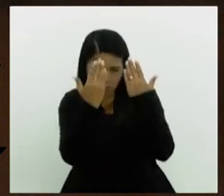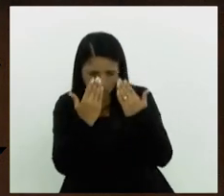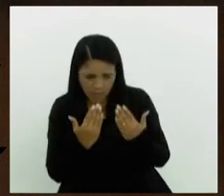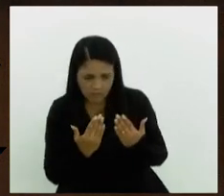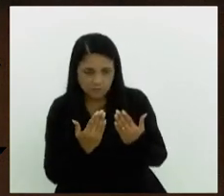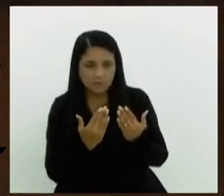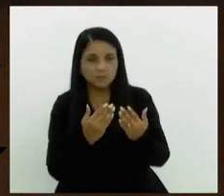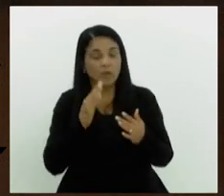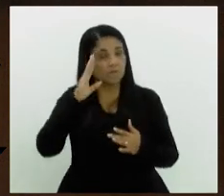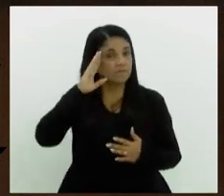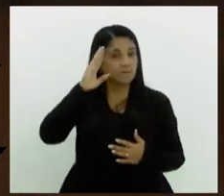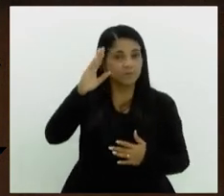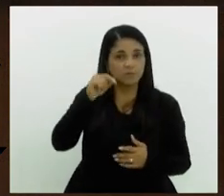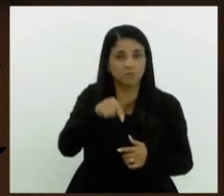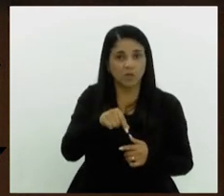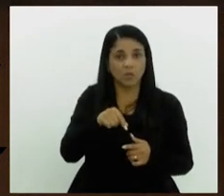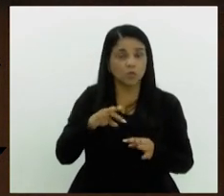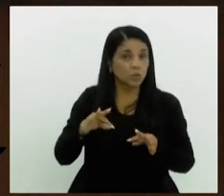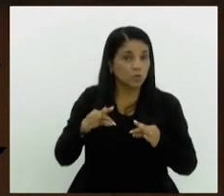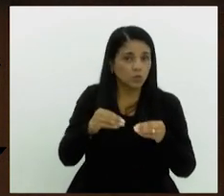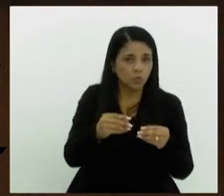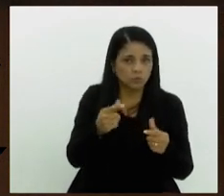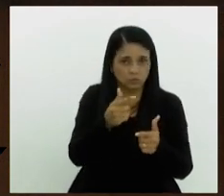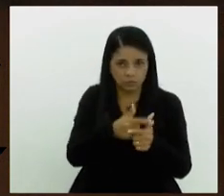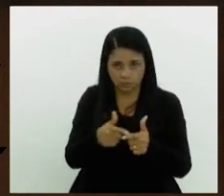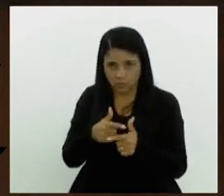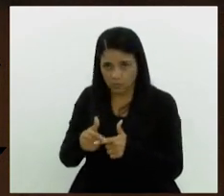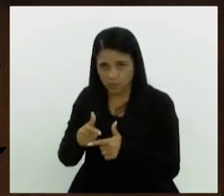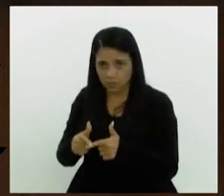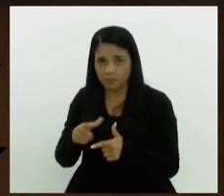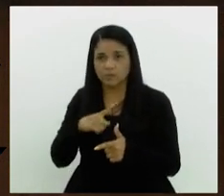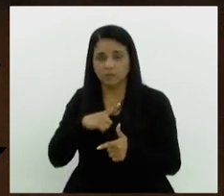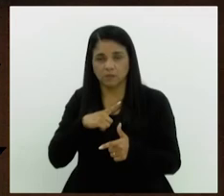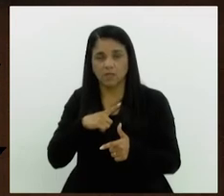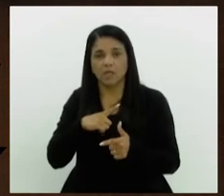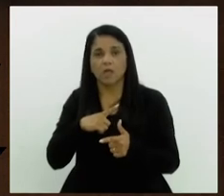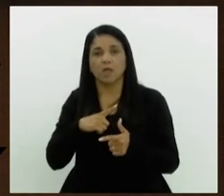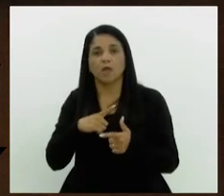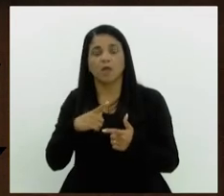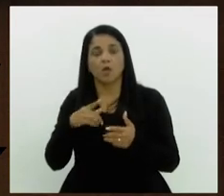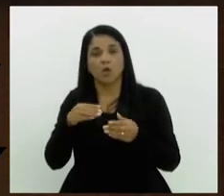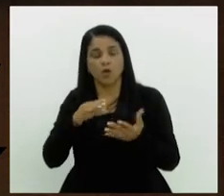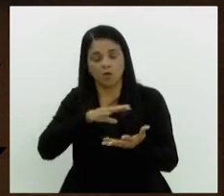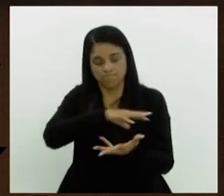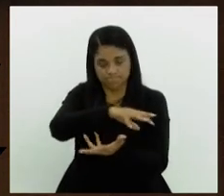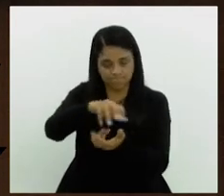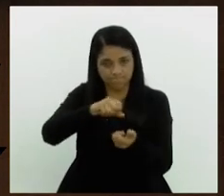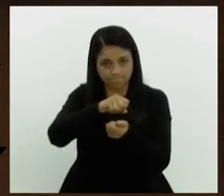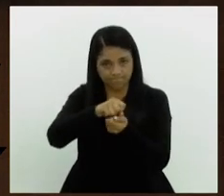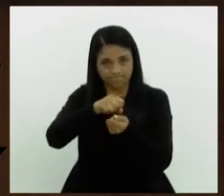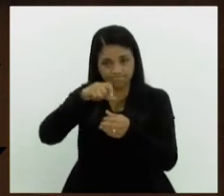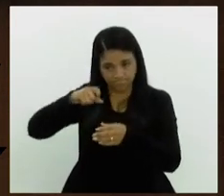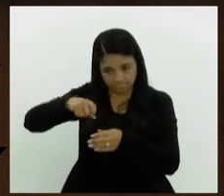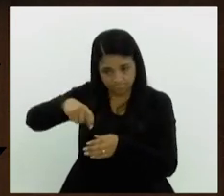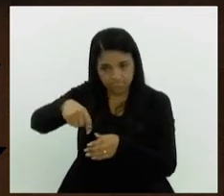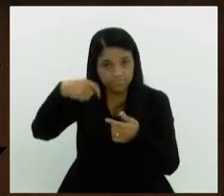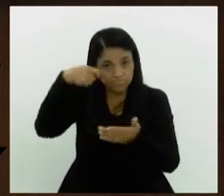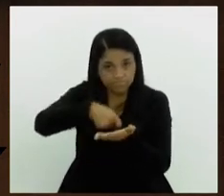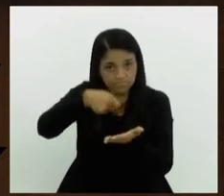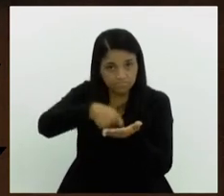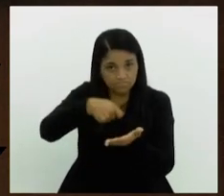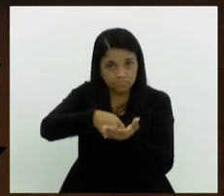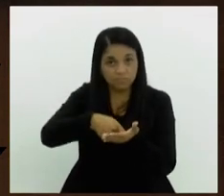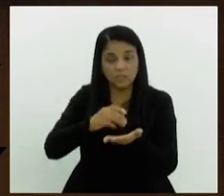fundamental que não só nesse caso, mas em todos, em que haja compensação ambiental e que essa compensação se dê em